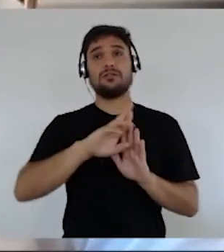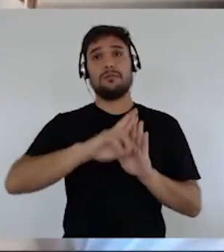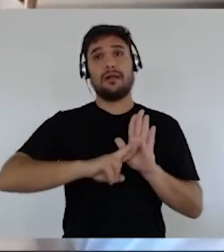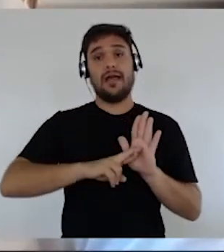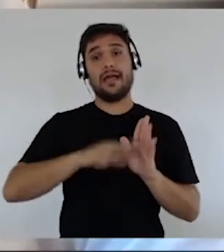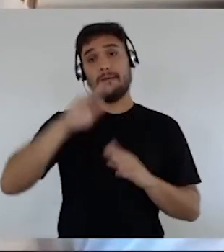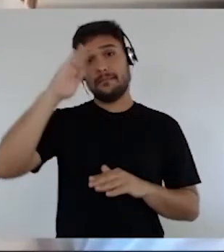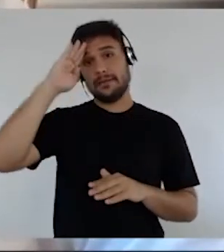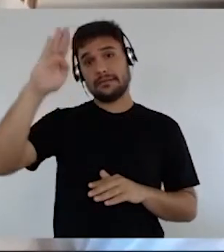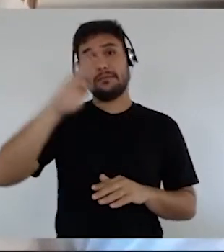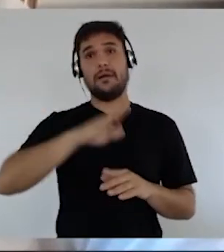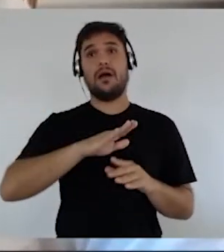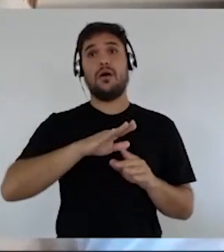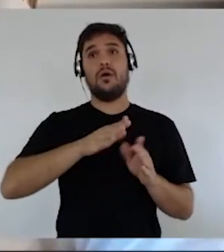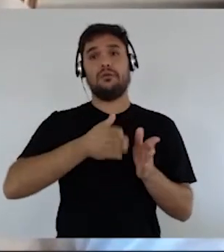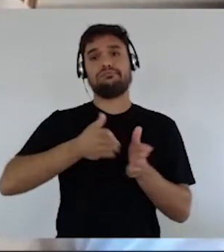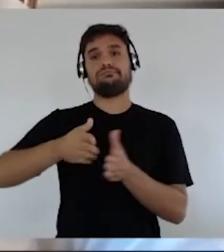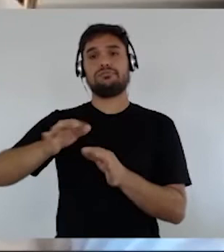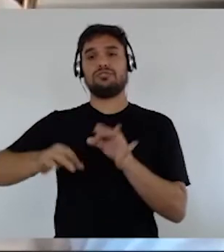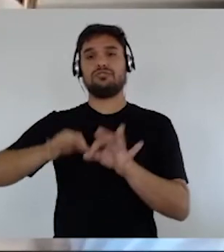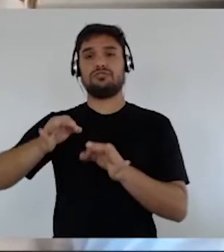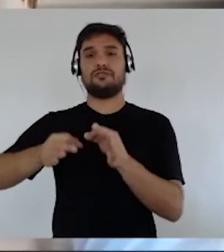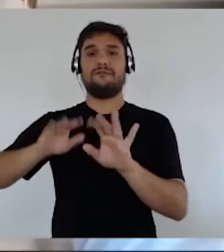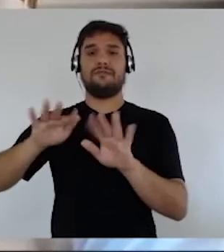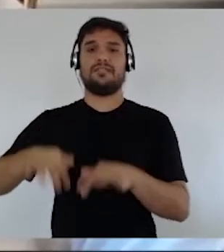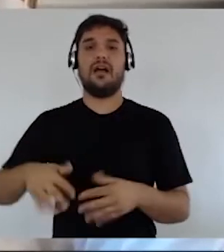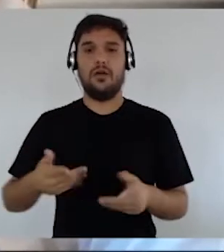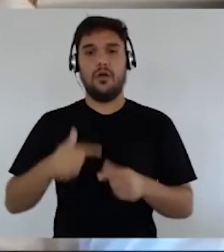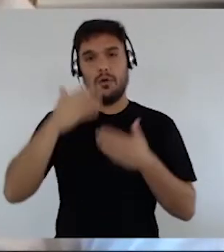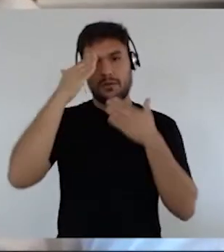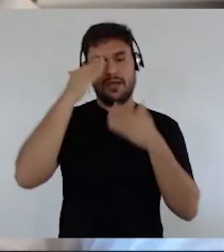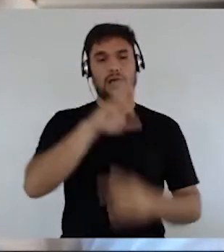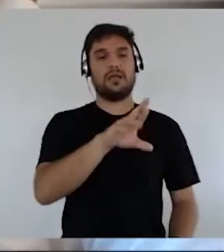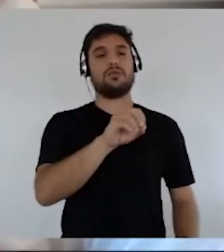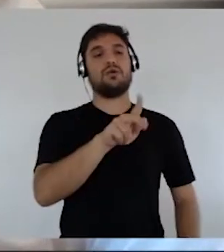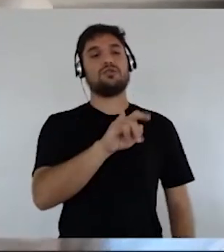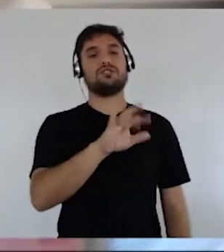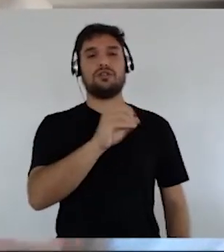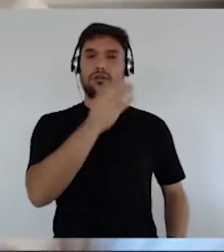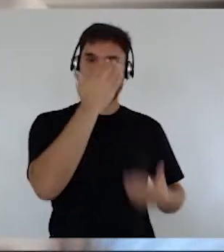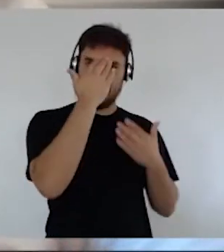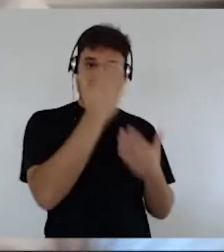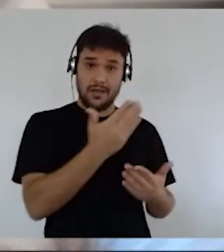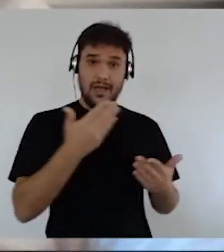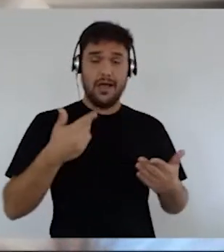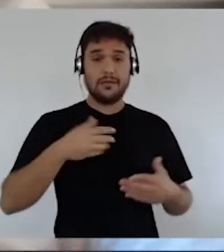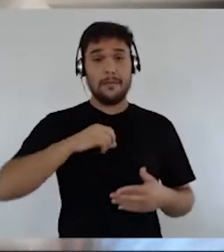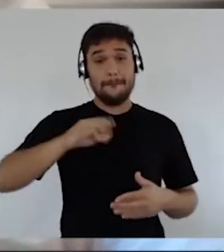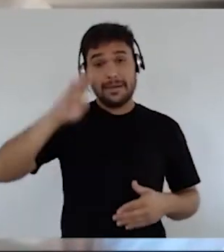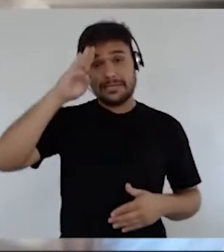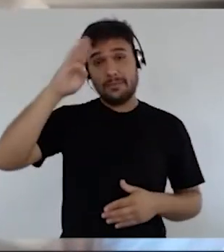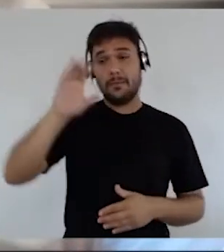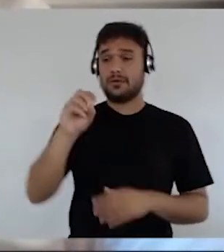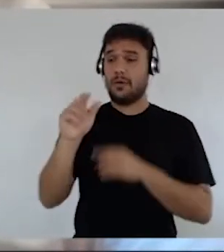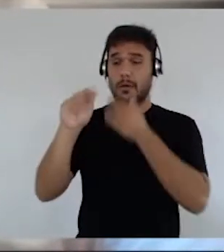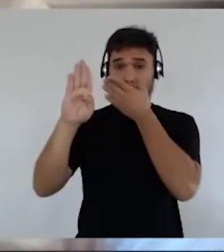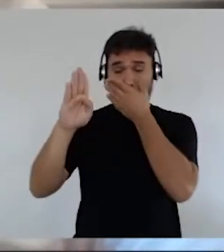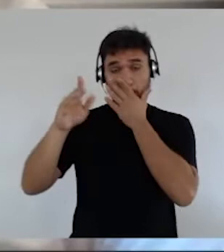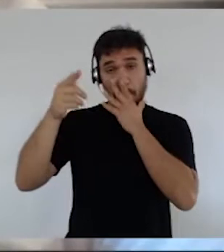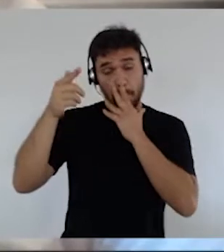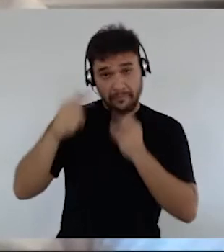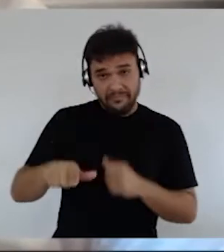a audiência final de julgamento. Muito obrigado, Sr. Dr. Rogério, por esta oportunidade e, sobretudo, ao OAB, por mais uma